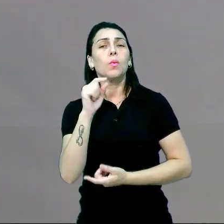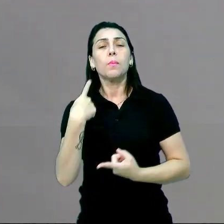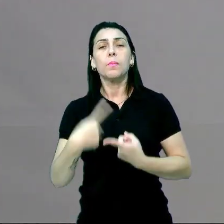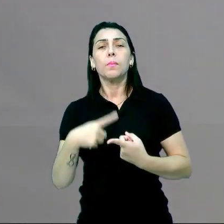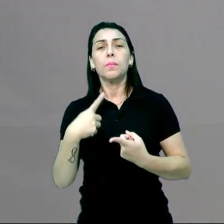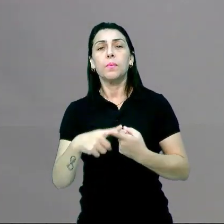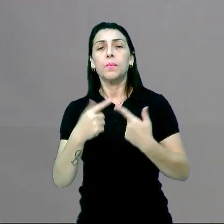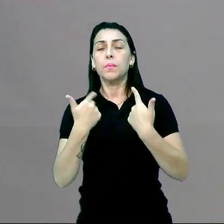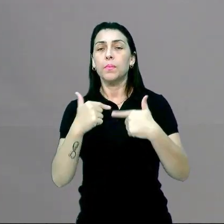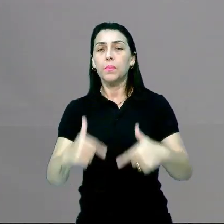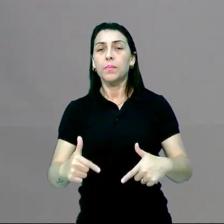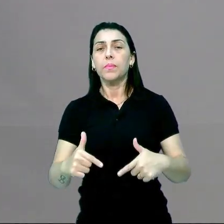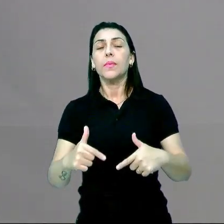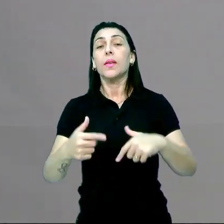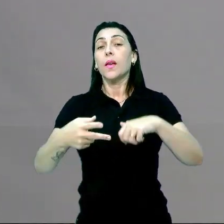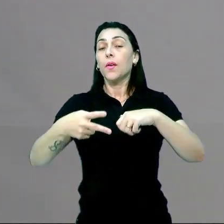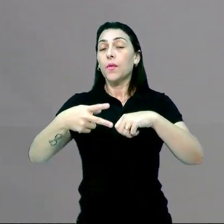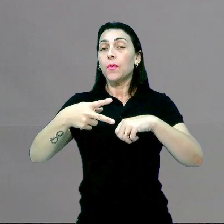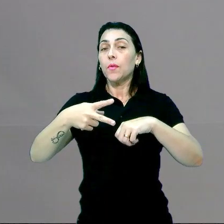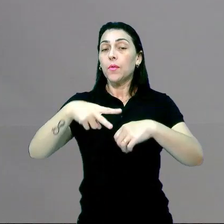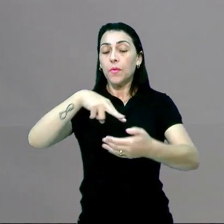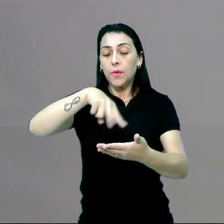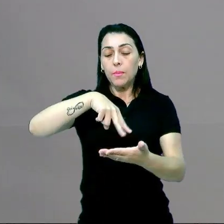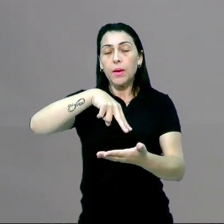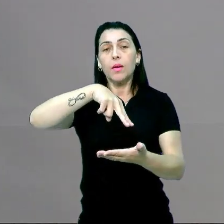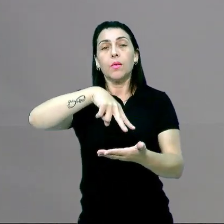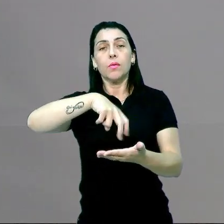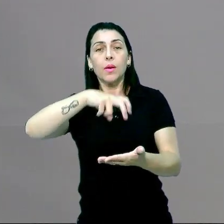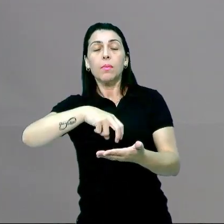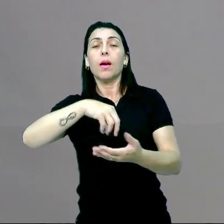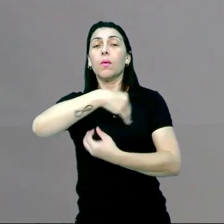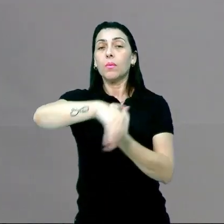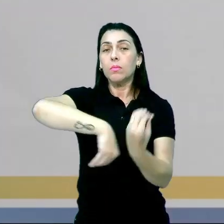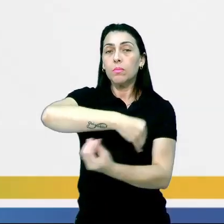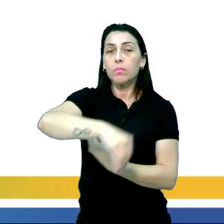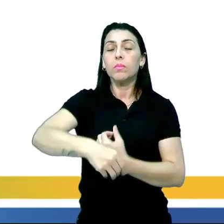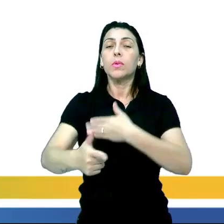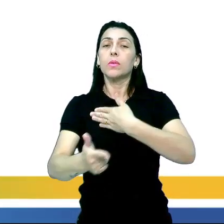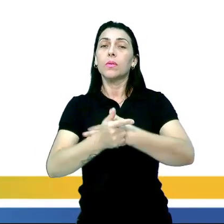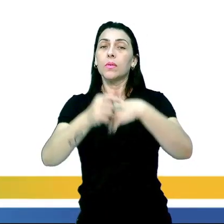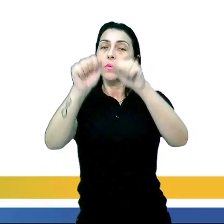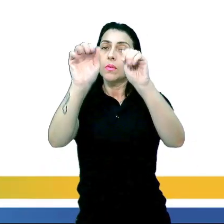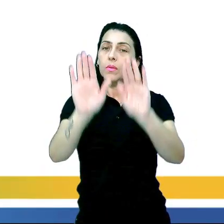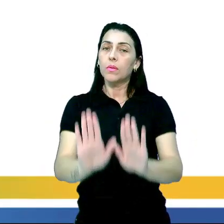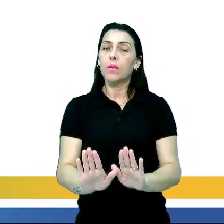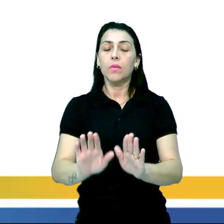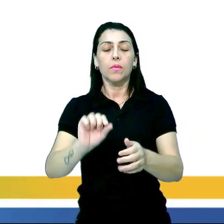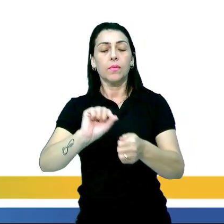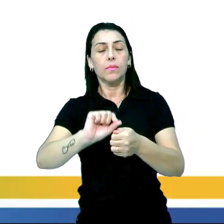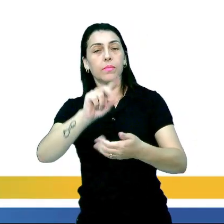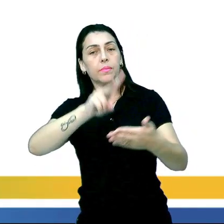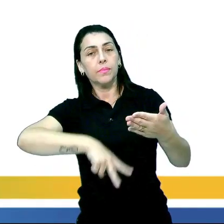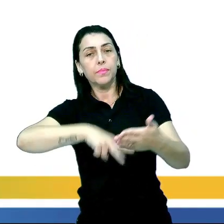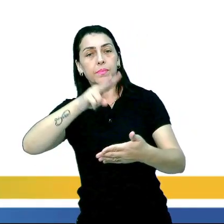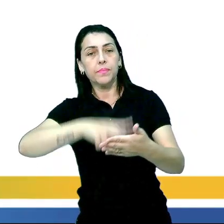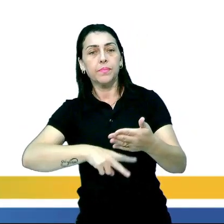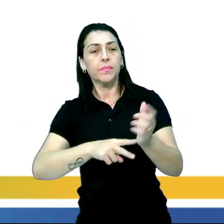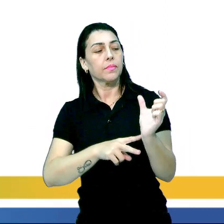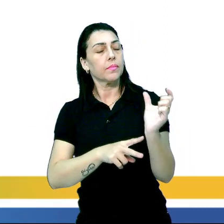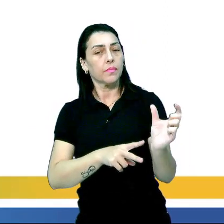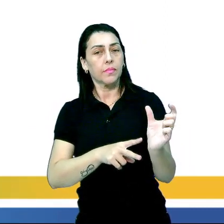da linguagem verbal, não verbal e da linguagem mista empregada neste cartaz. Vamos fazer a leitura. Em